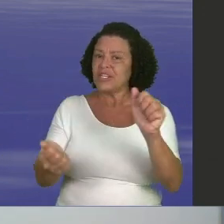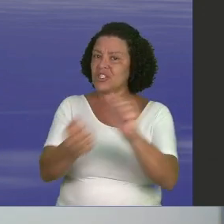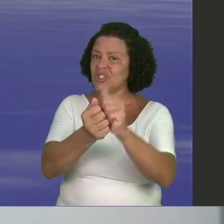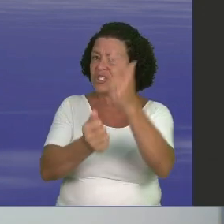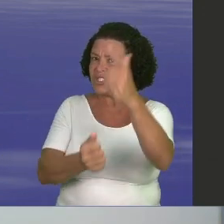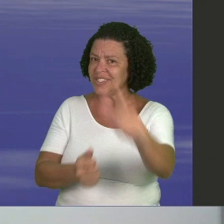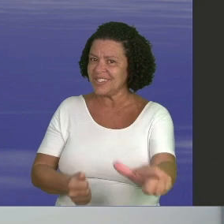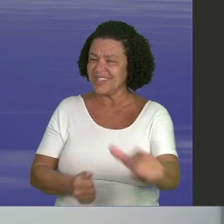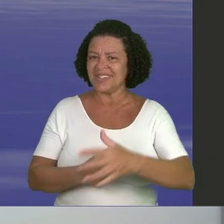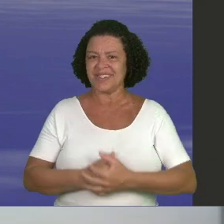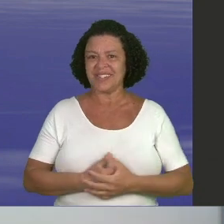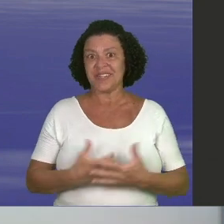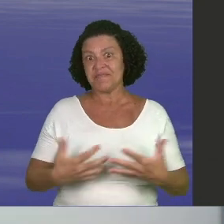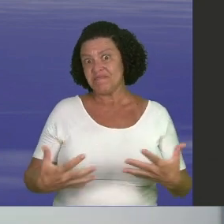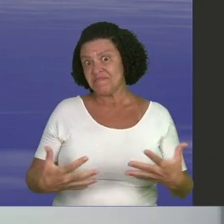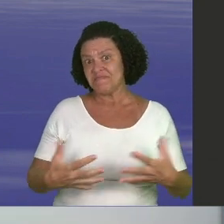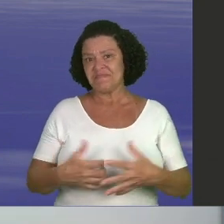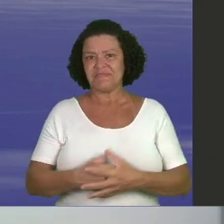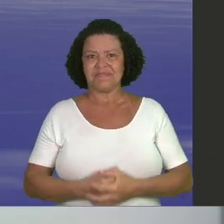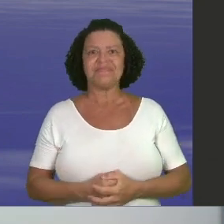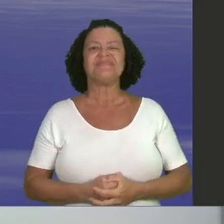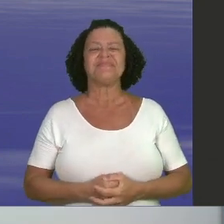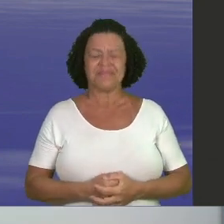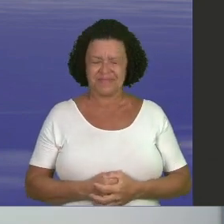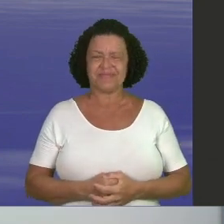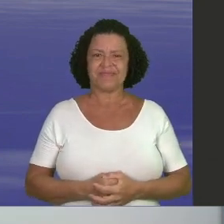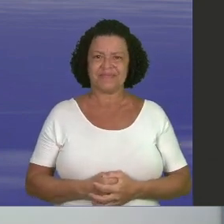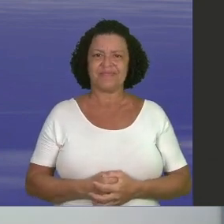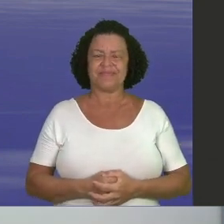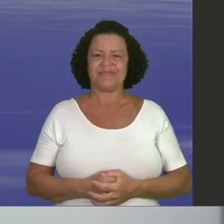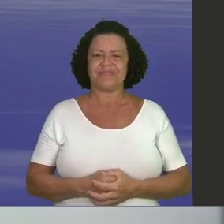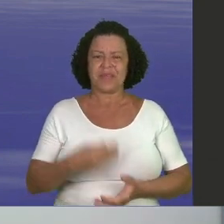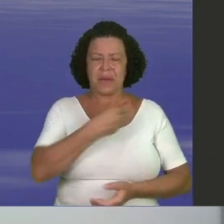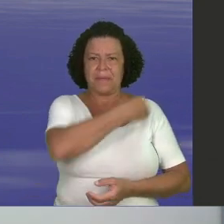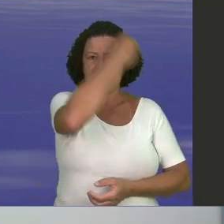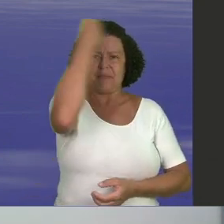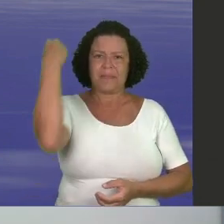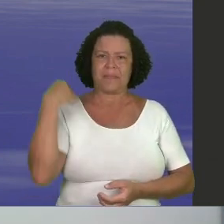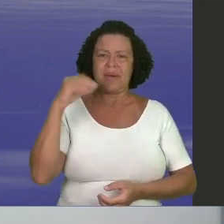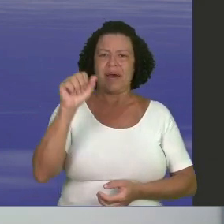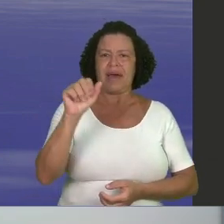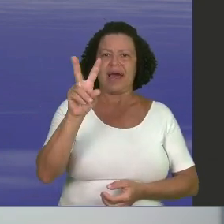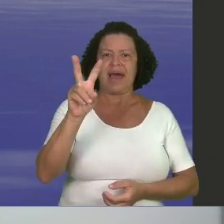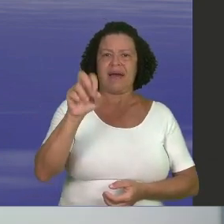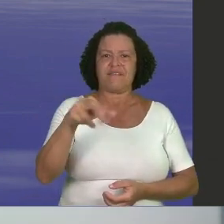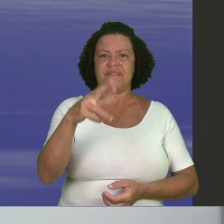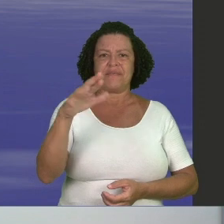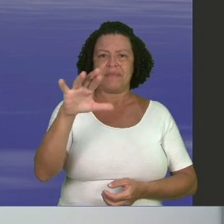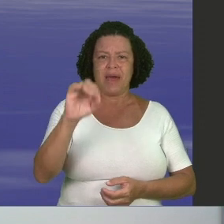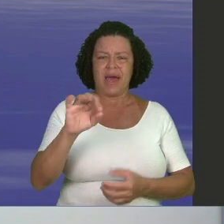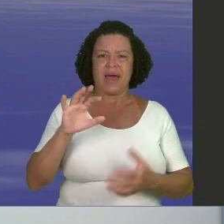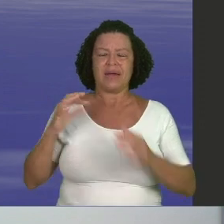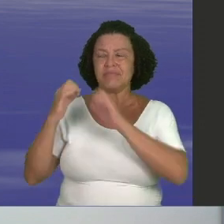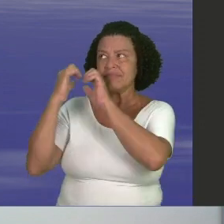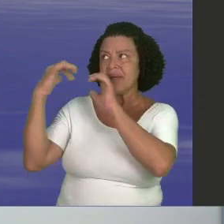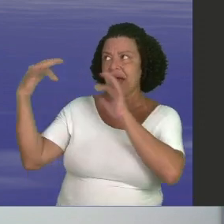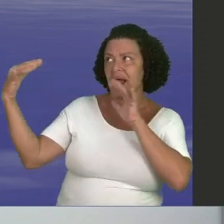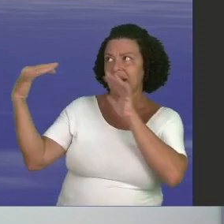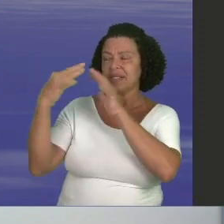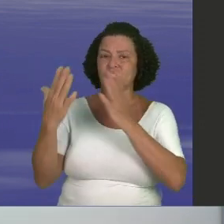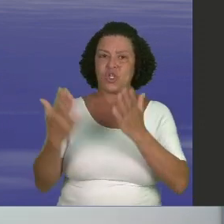novo. E nada melhor do que uma Ave Maria para continuarmos sintonizados na noite de hoje.